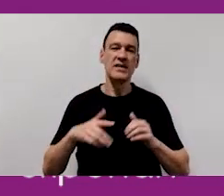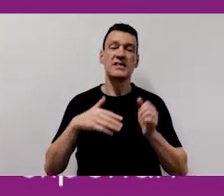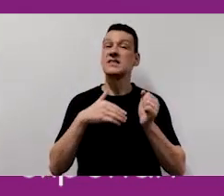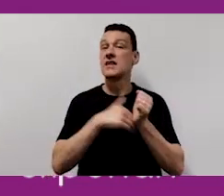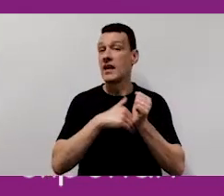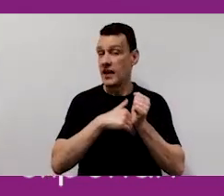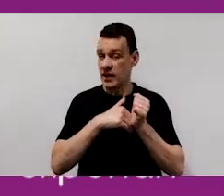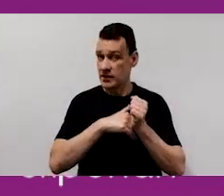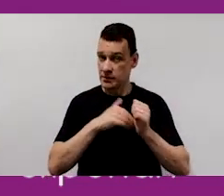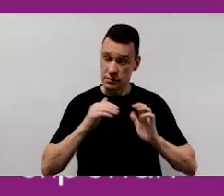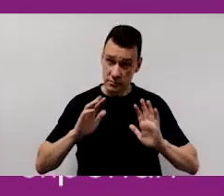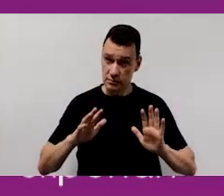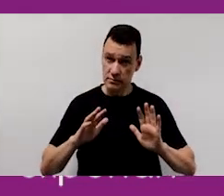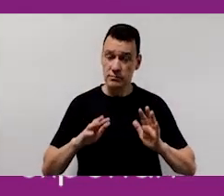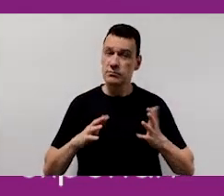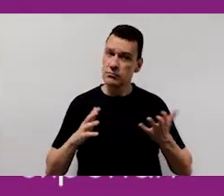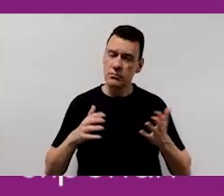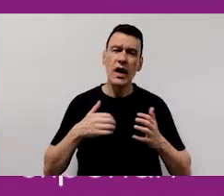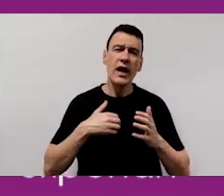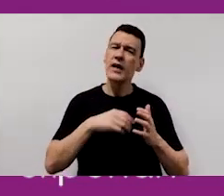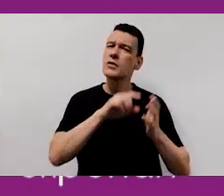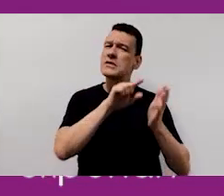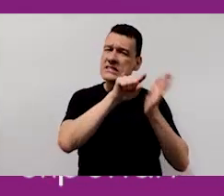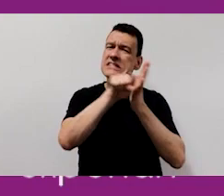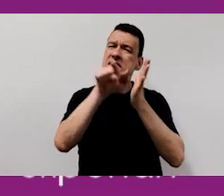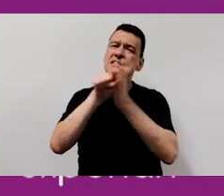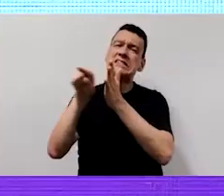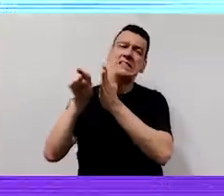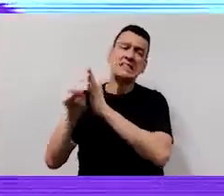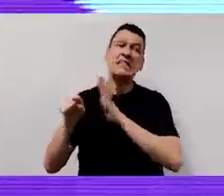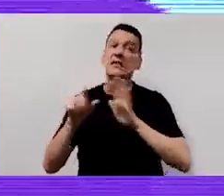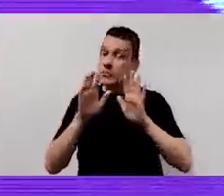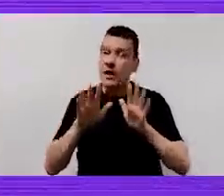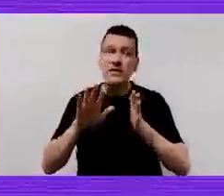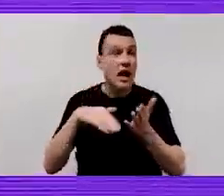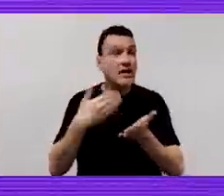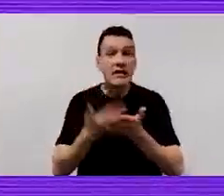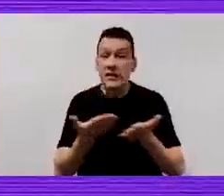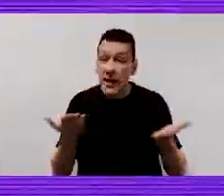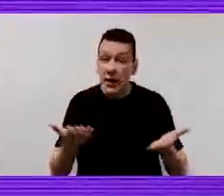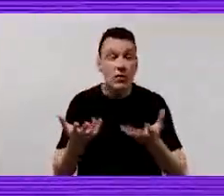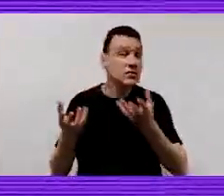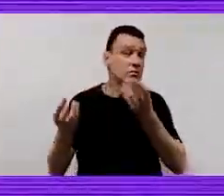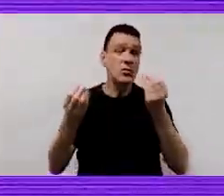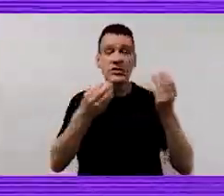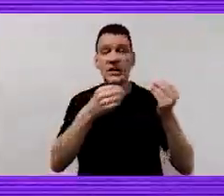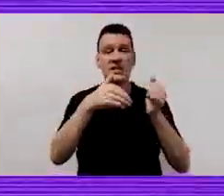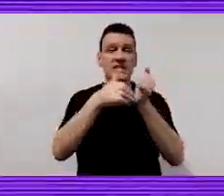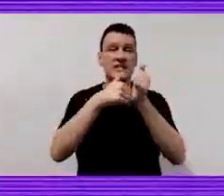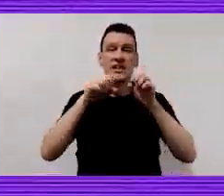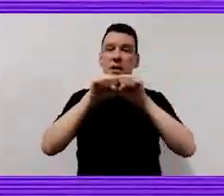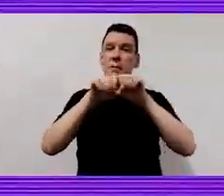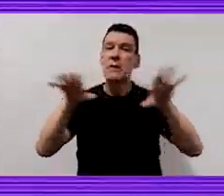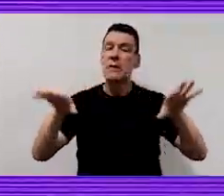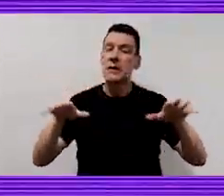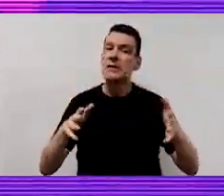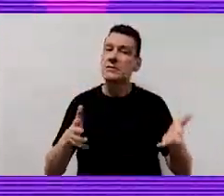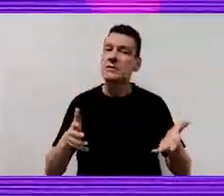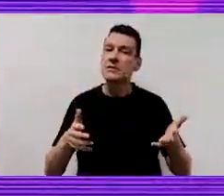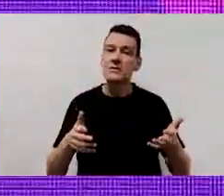mercado e parece bobo, mas ainda existe muita gente que compartilha senha. É, e isso é algo crítico no momento de